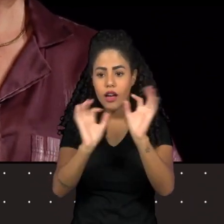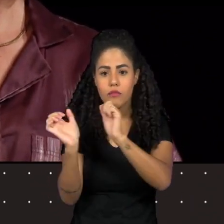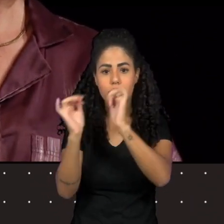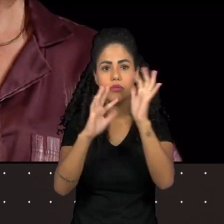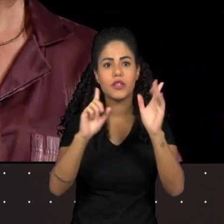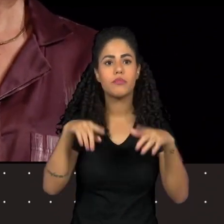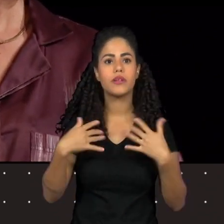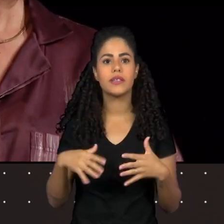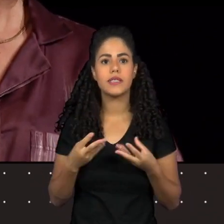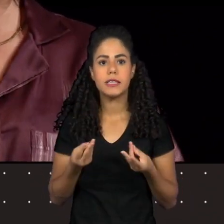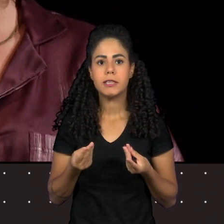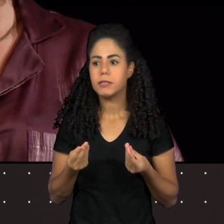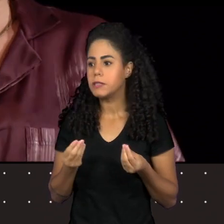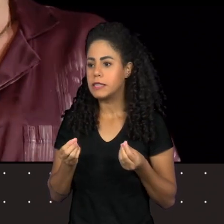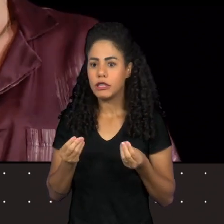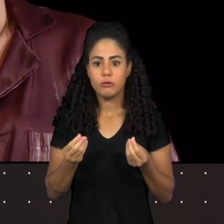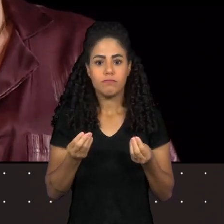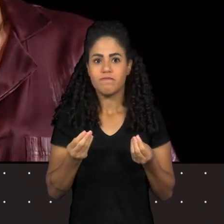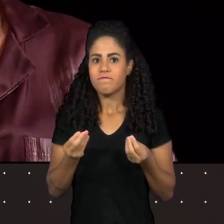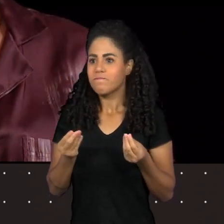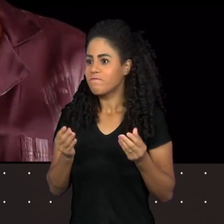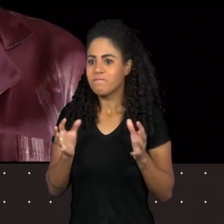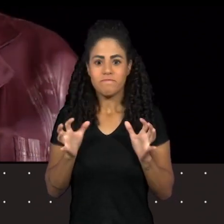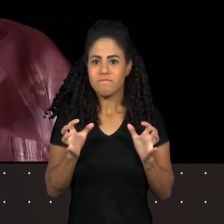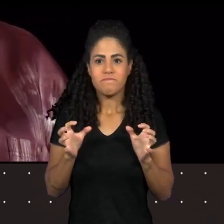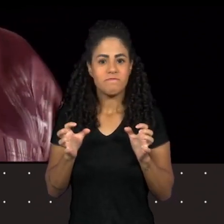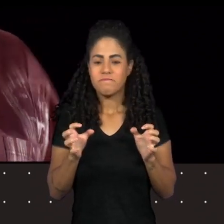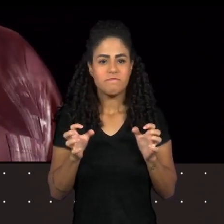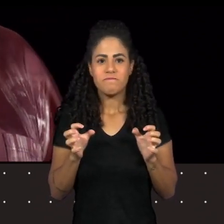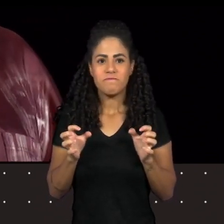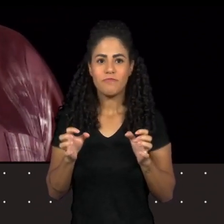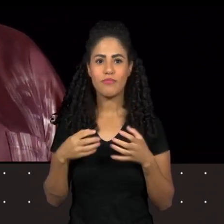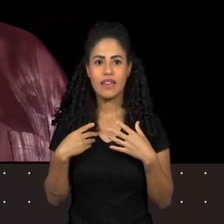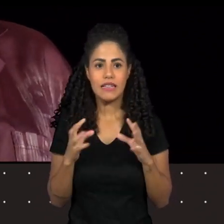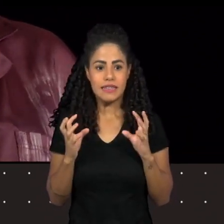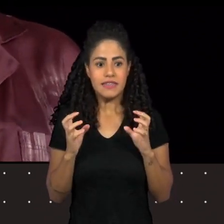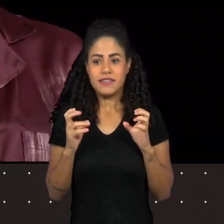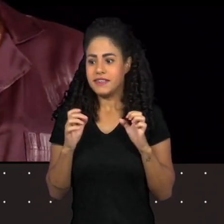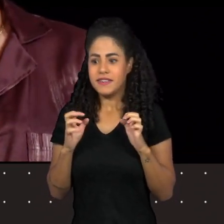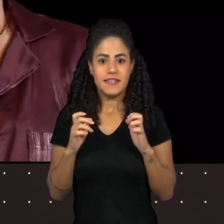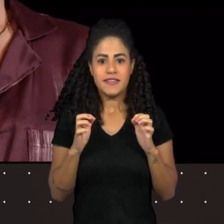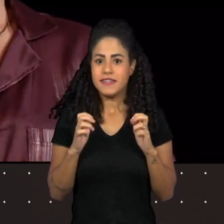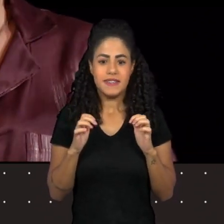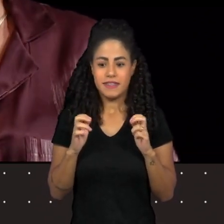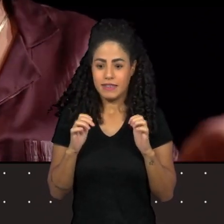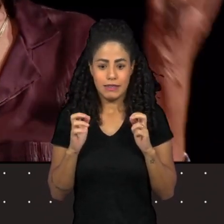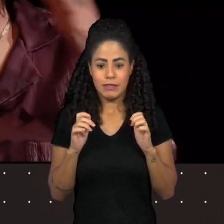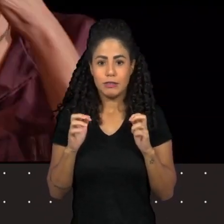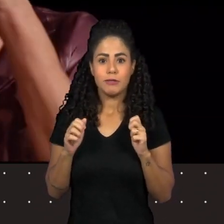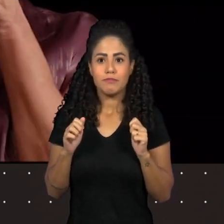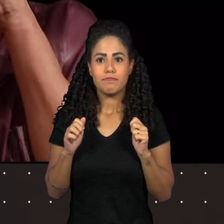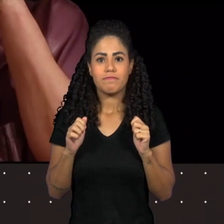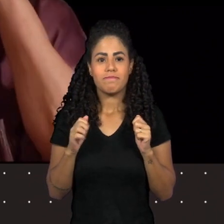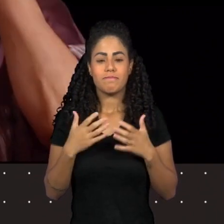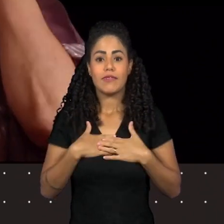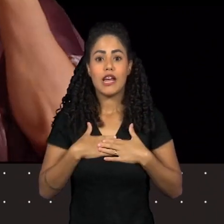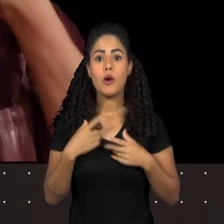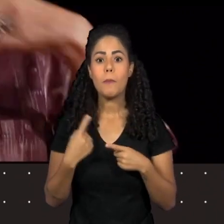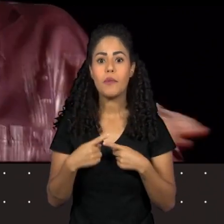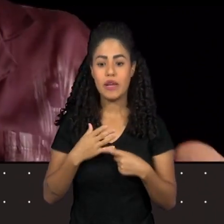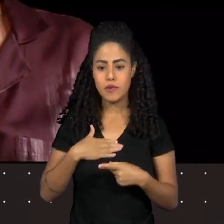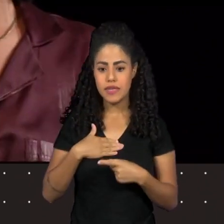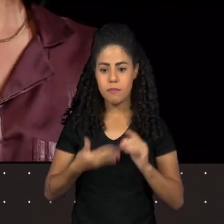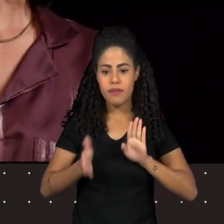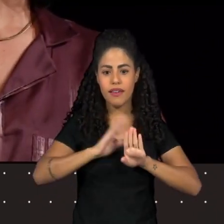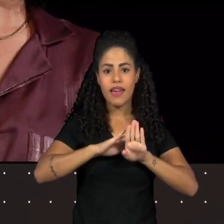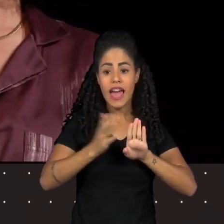um... Aí eu adorava quando eu vinha esse barulhinho, porque eu sabia que